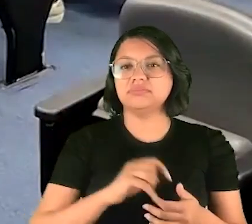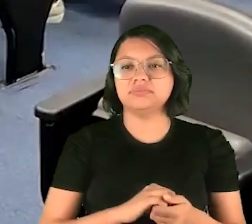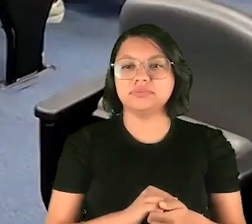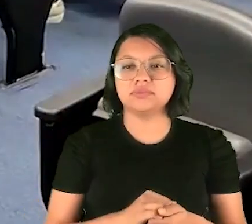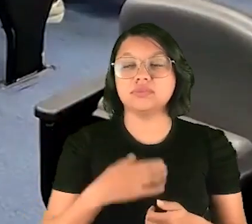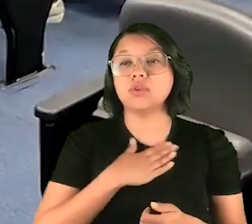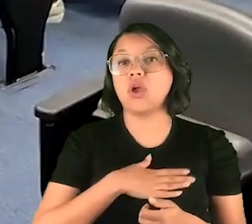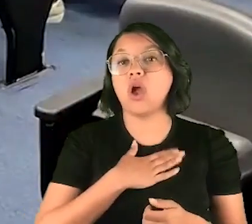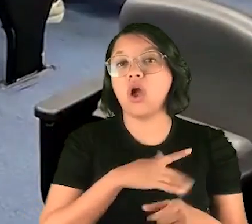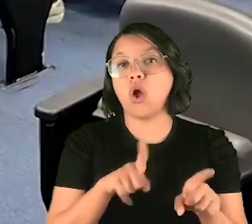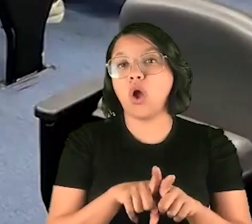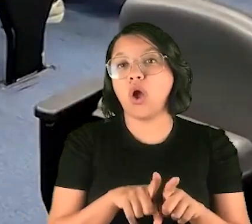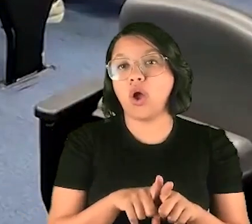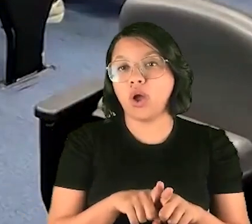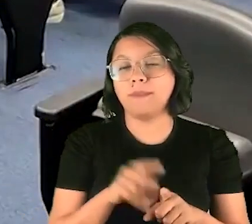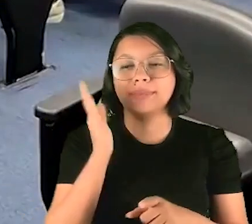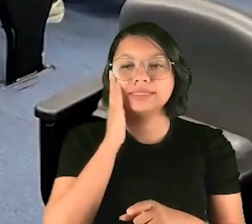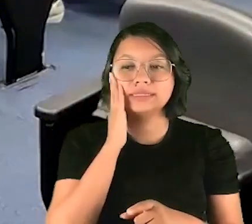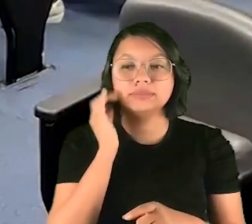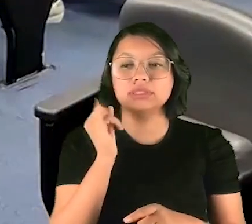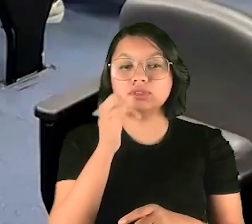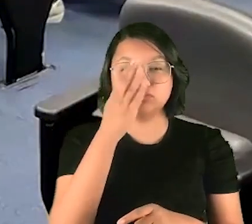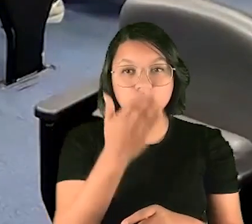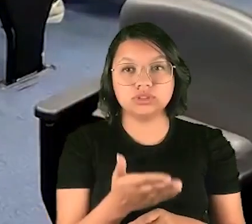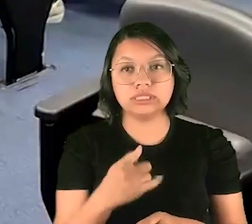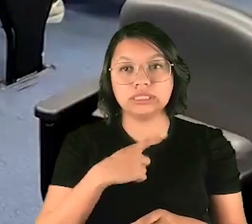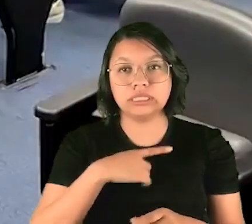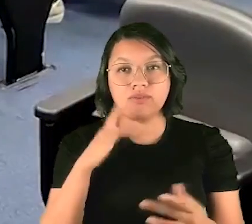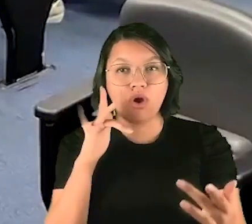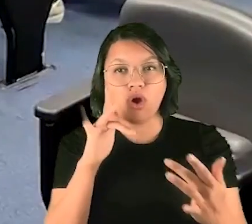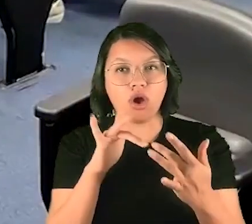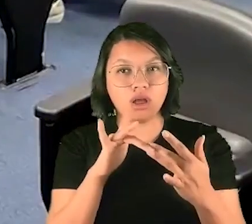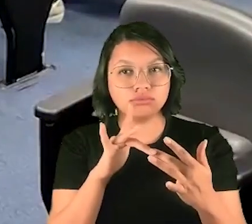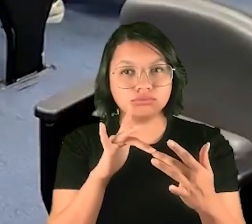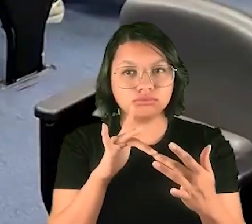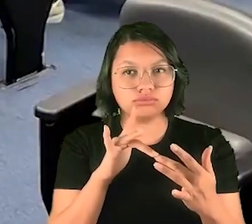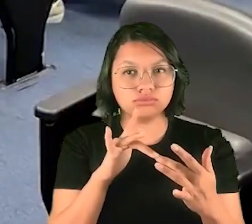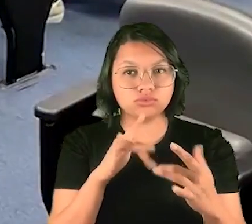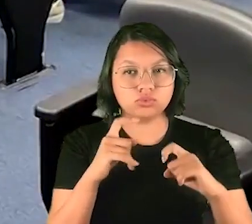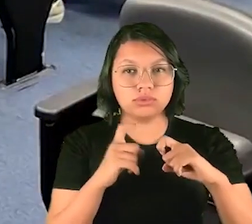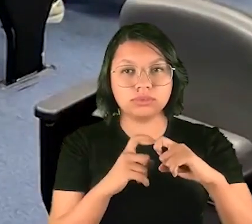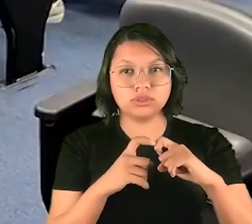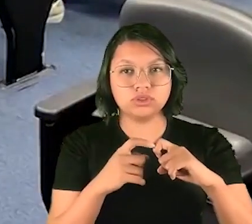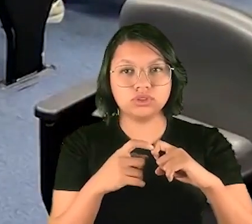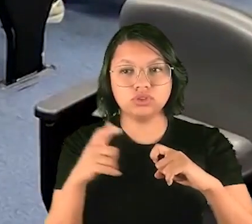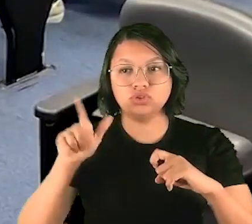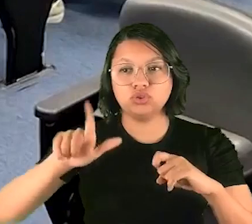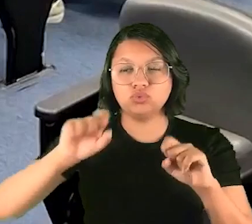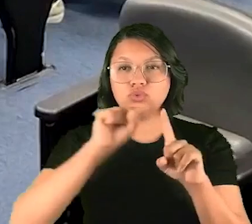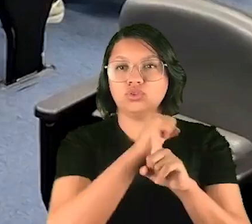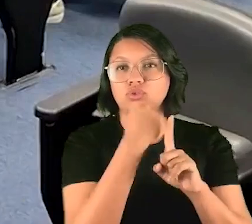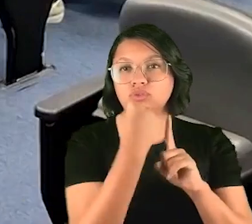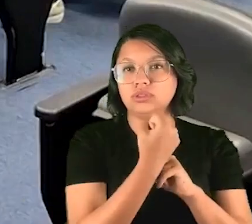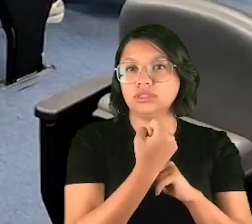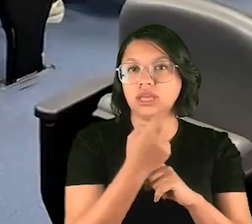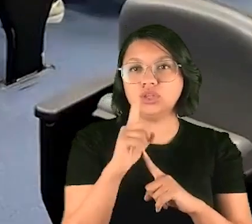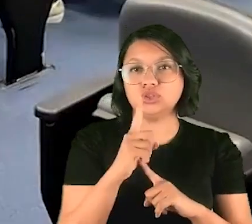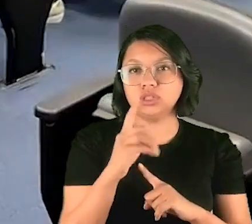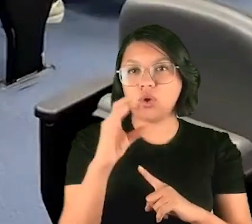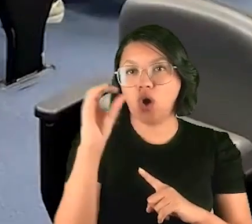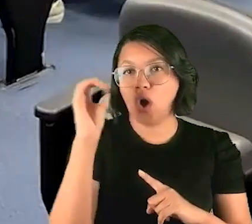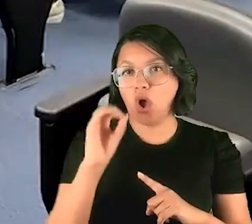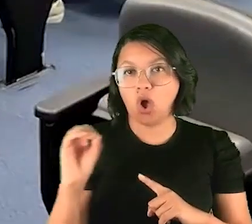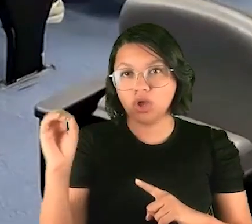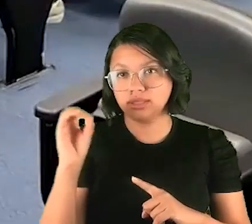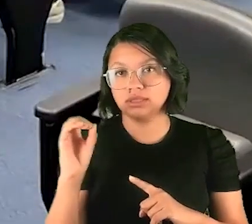e não é problema meu. Então, e gostaria de saber se o senhor, por acaso, teve contato com a